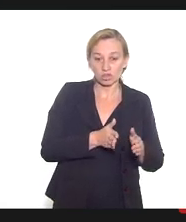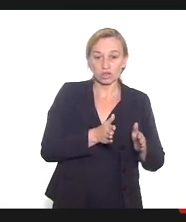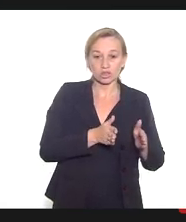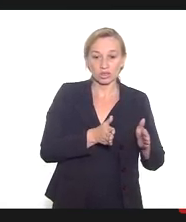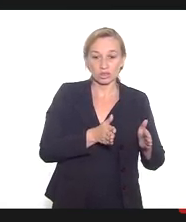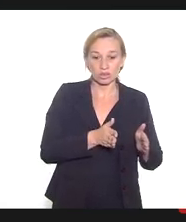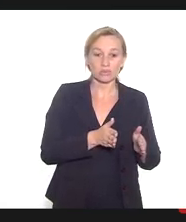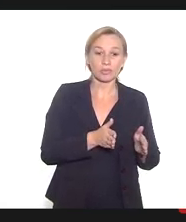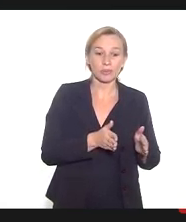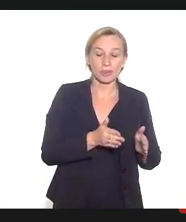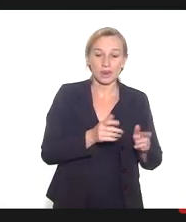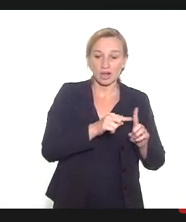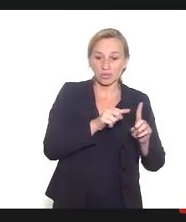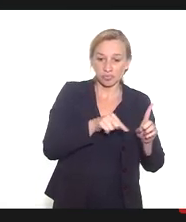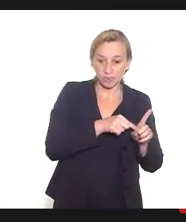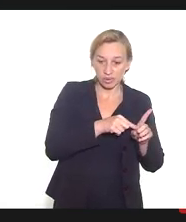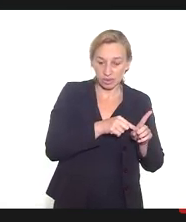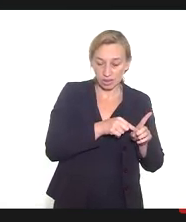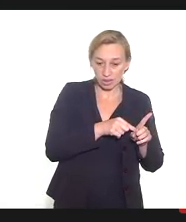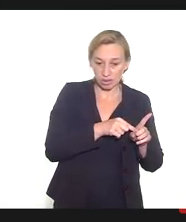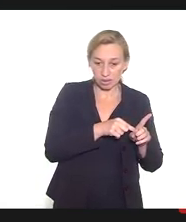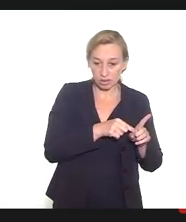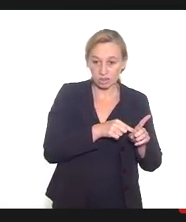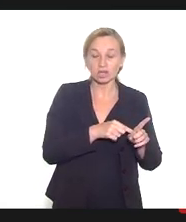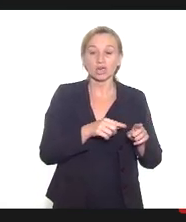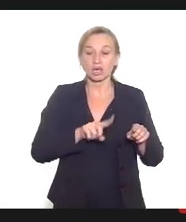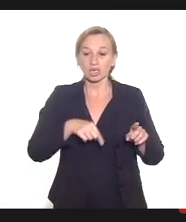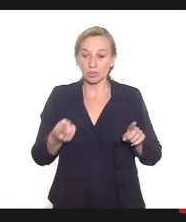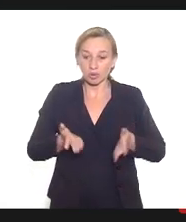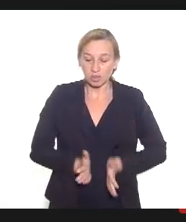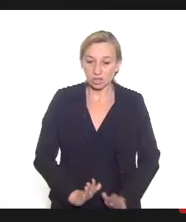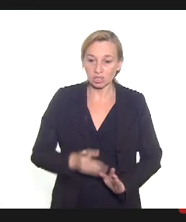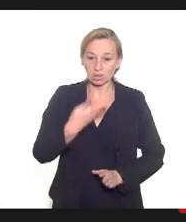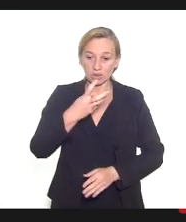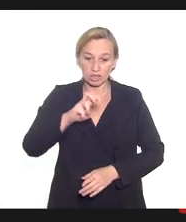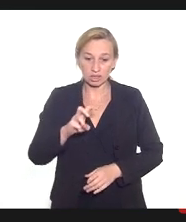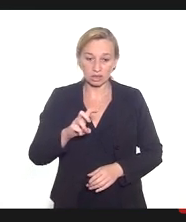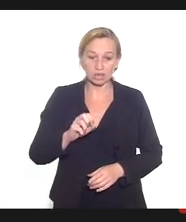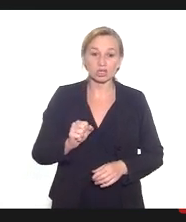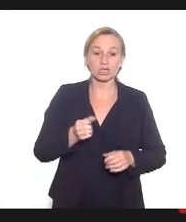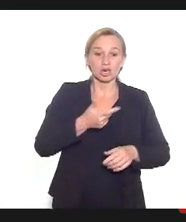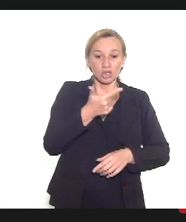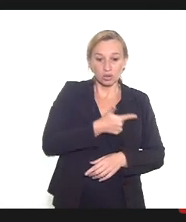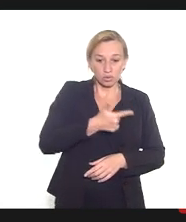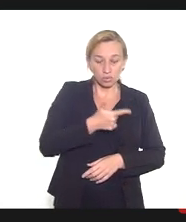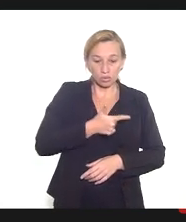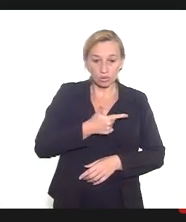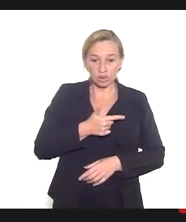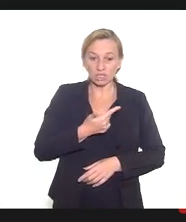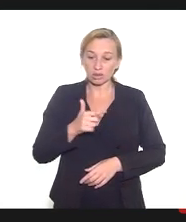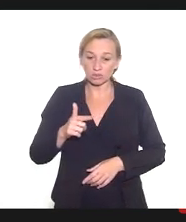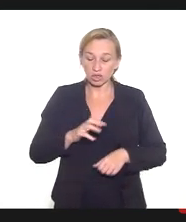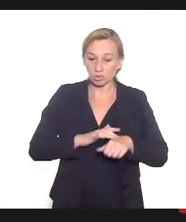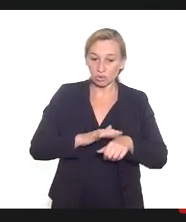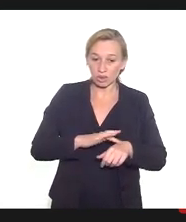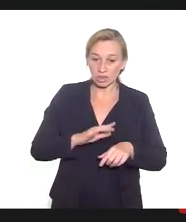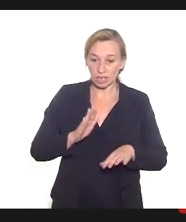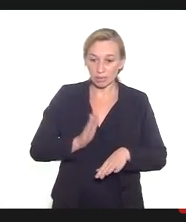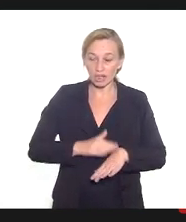Gestantes e puérperas como comorbidades e uma fase dois incluiria aquelas sem comorbidades